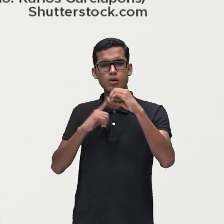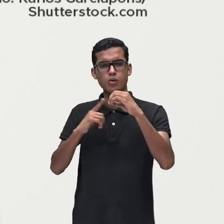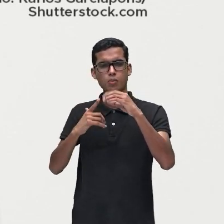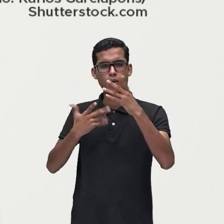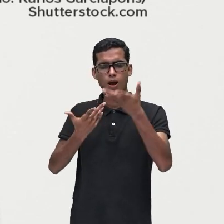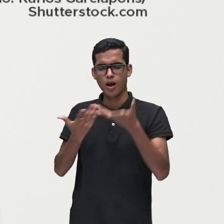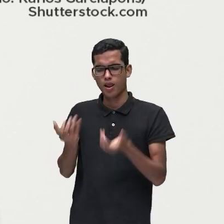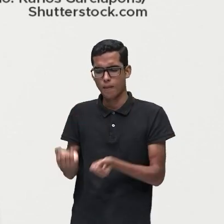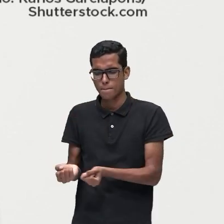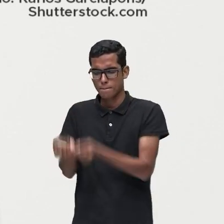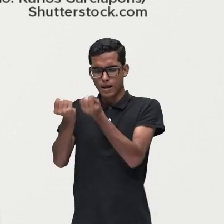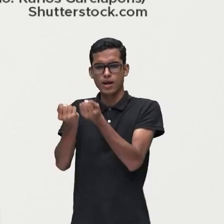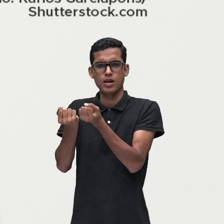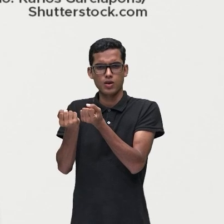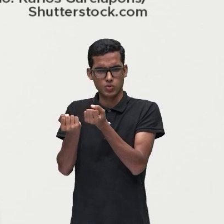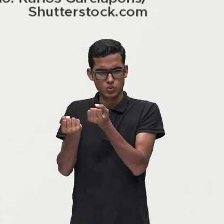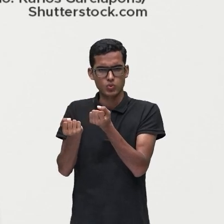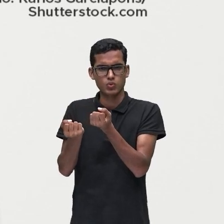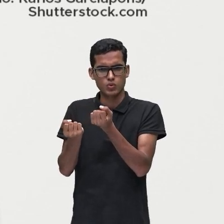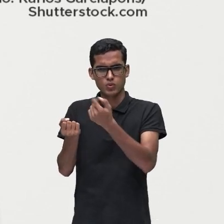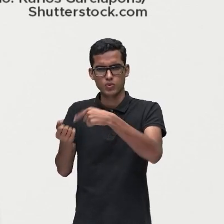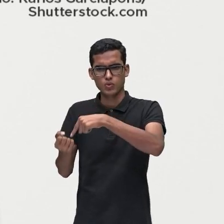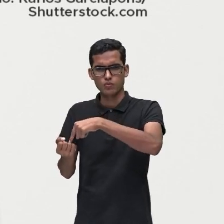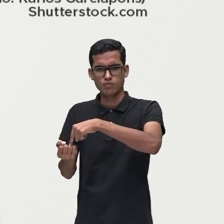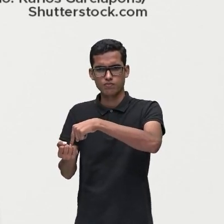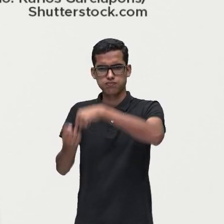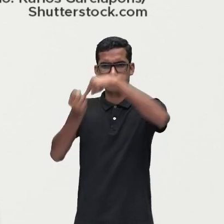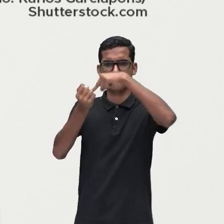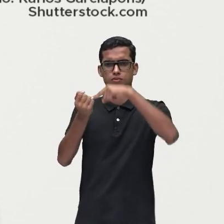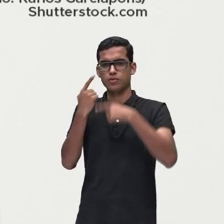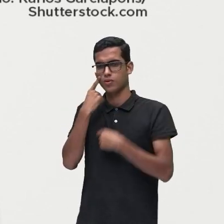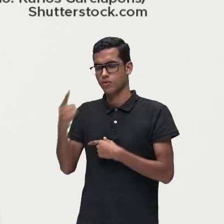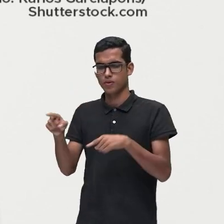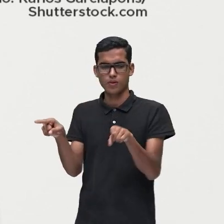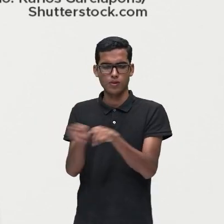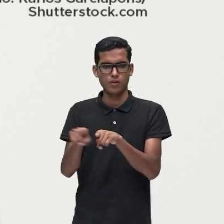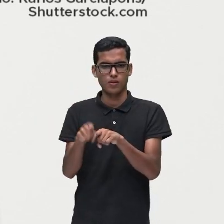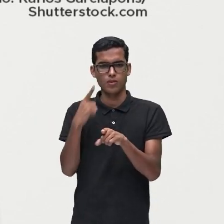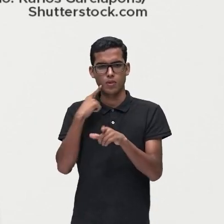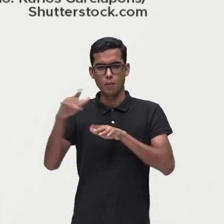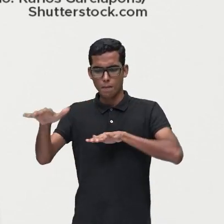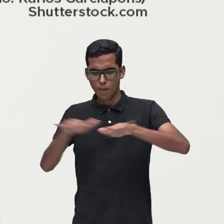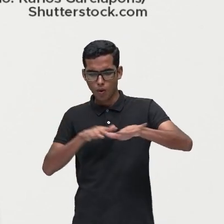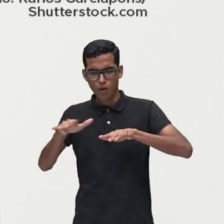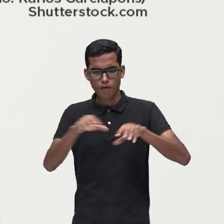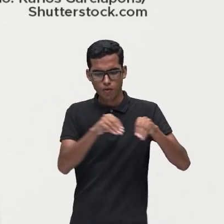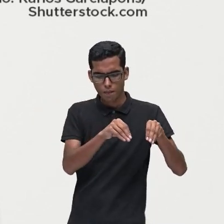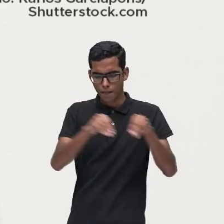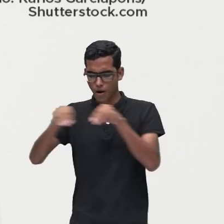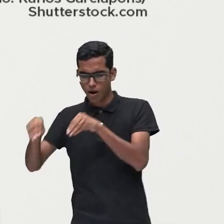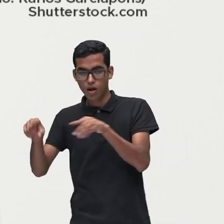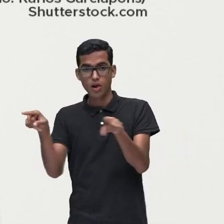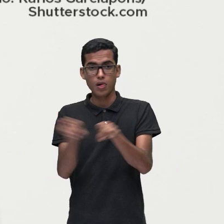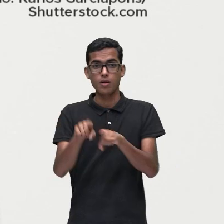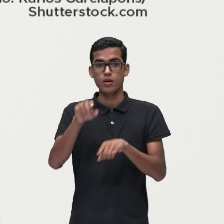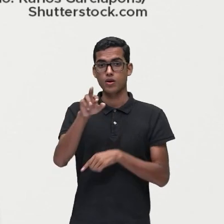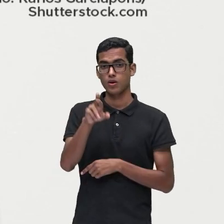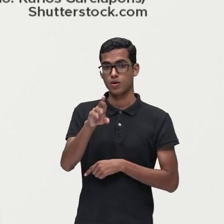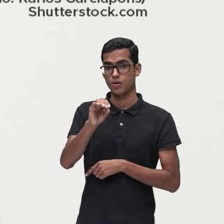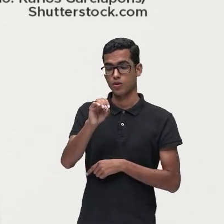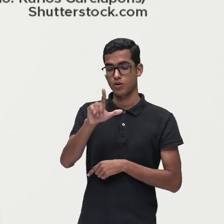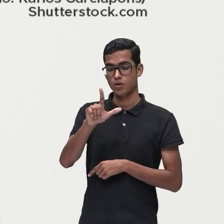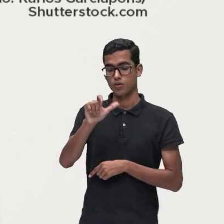às vezes do local que está e mover para o outro. Então as roldanas são esses